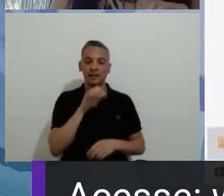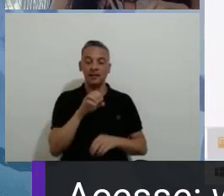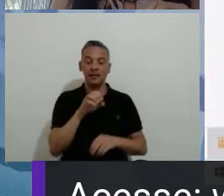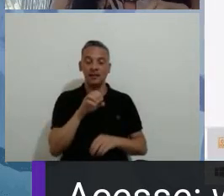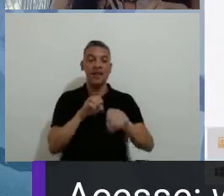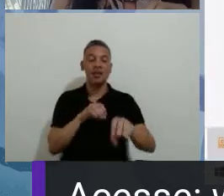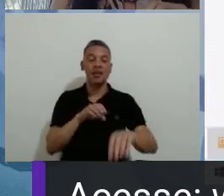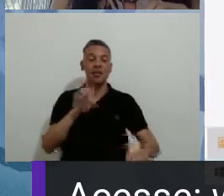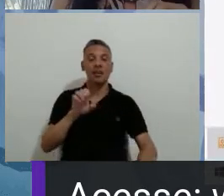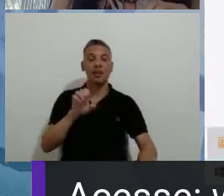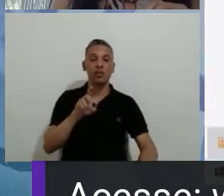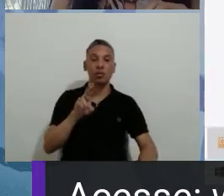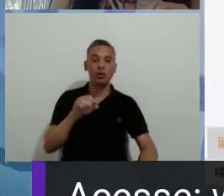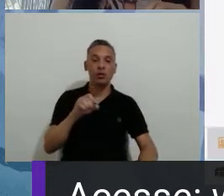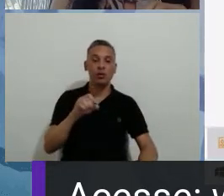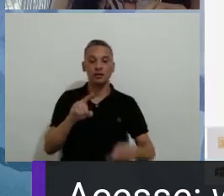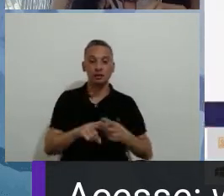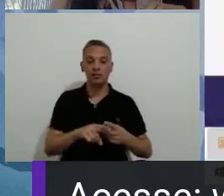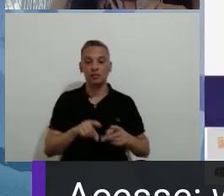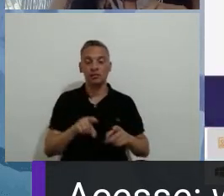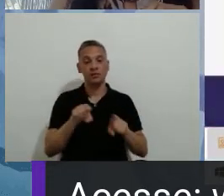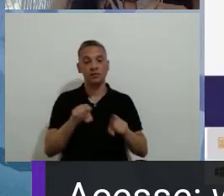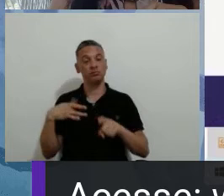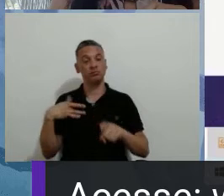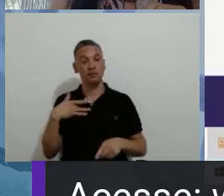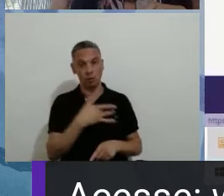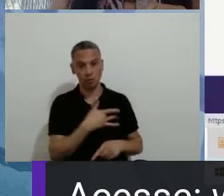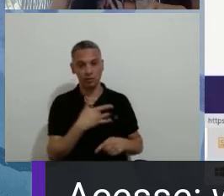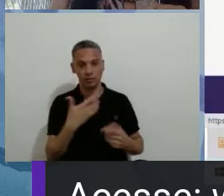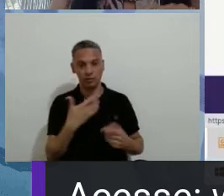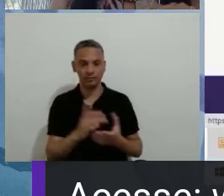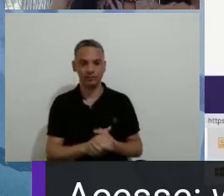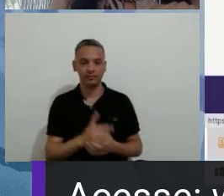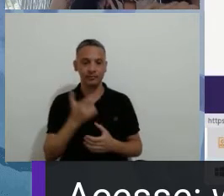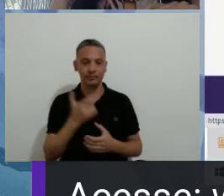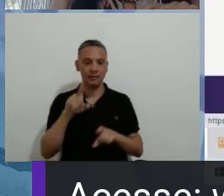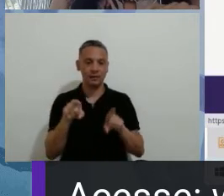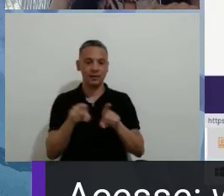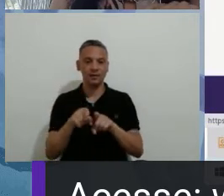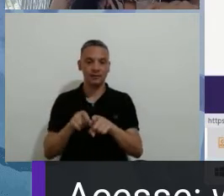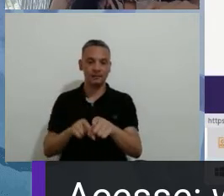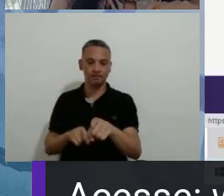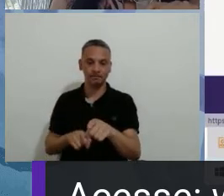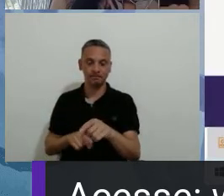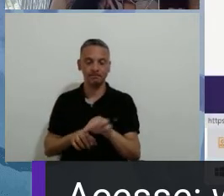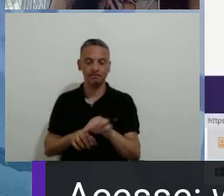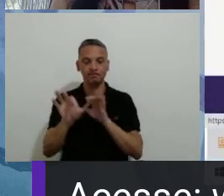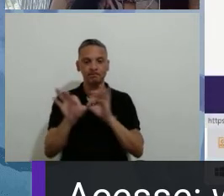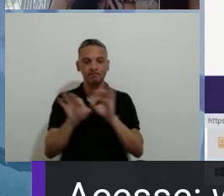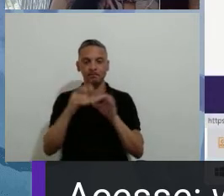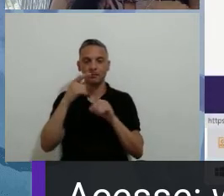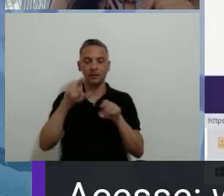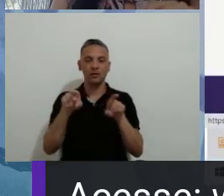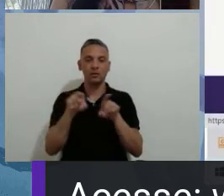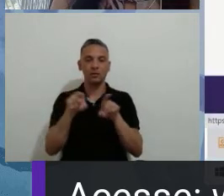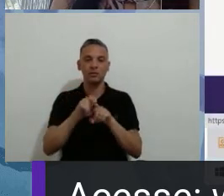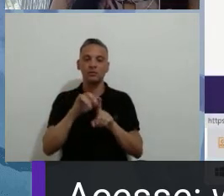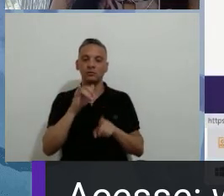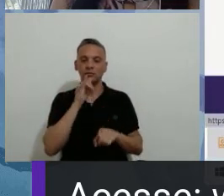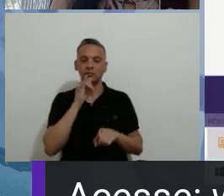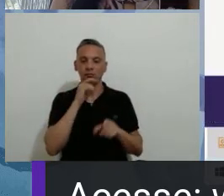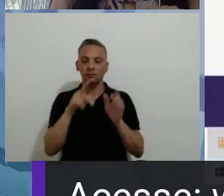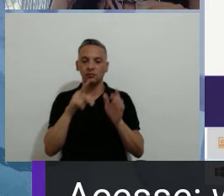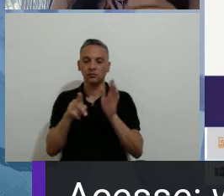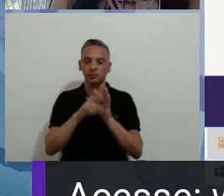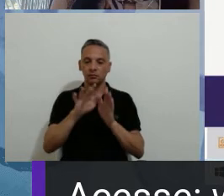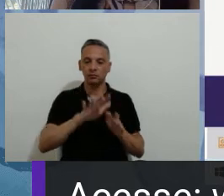os indicadores de saúde. Um pouquinho mais abaixo, nós temos ferramentas, funcionalidades que são super